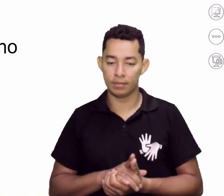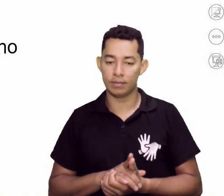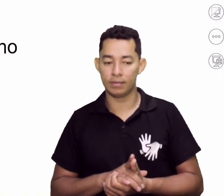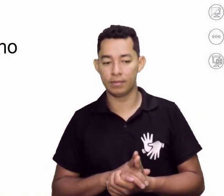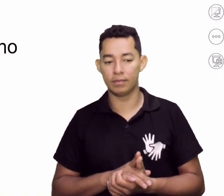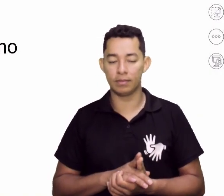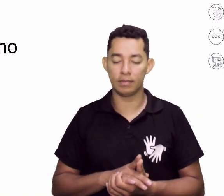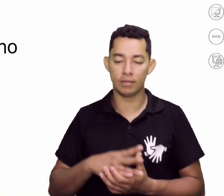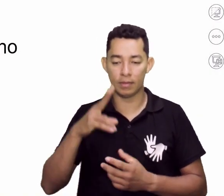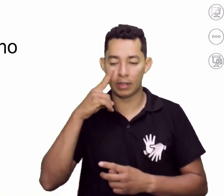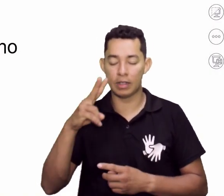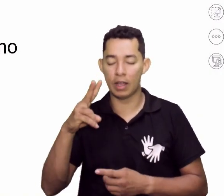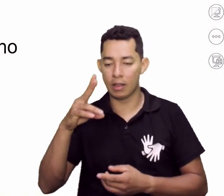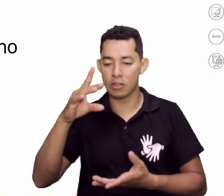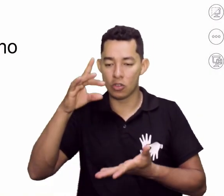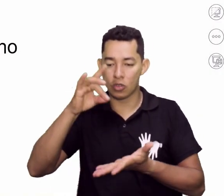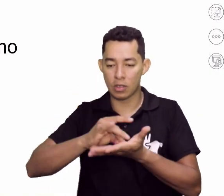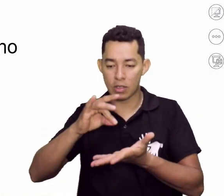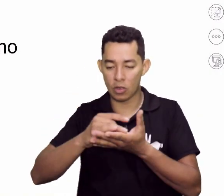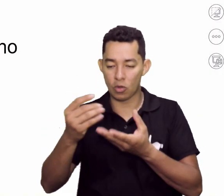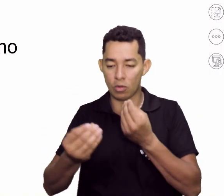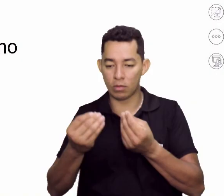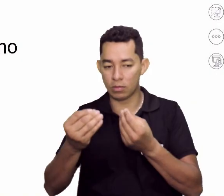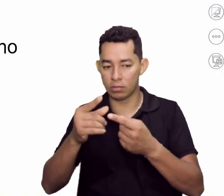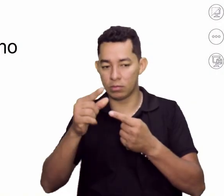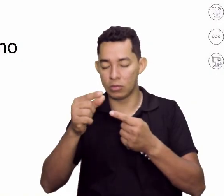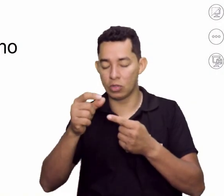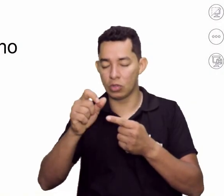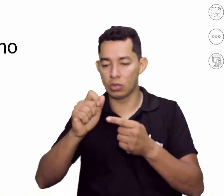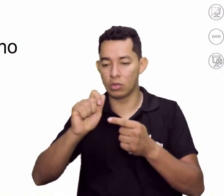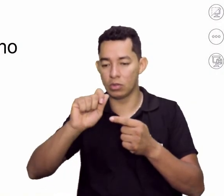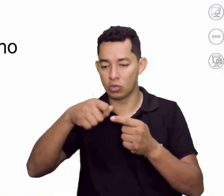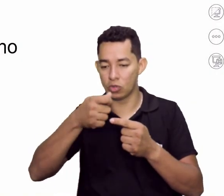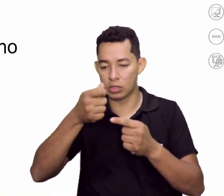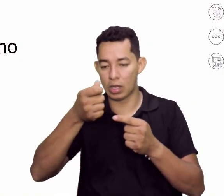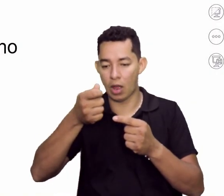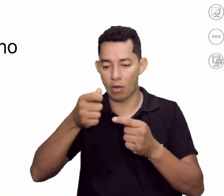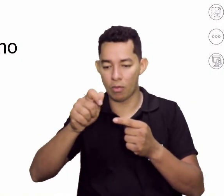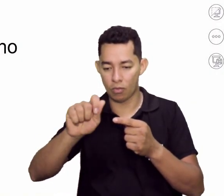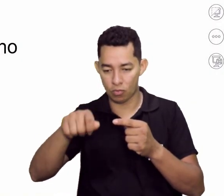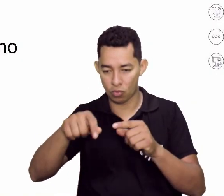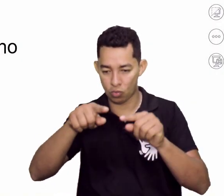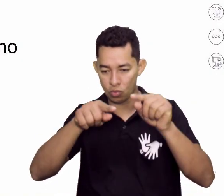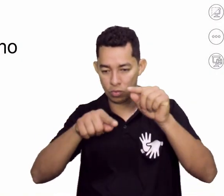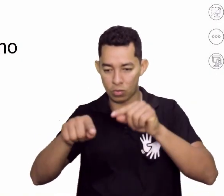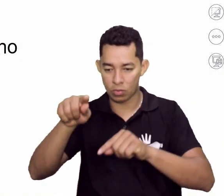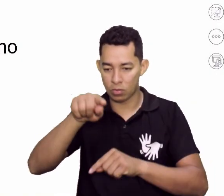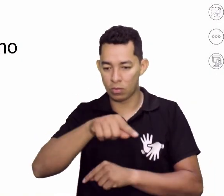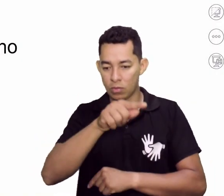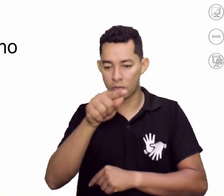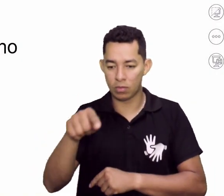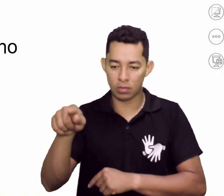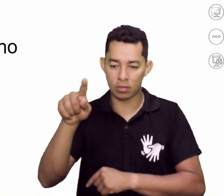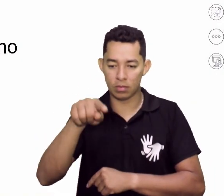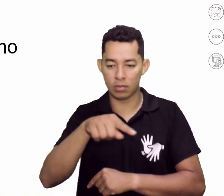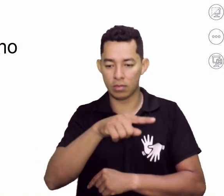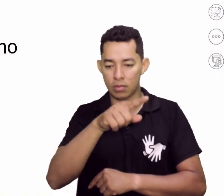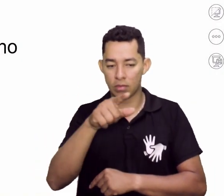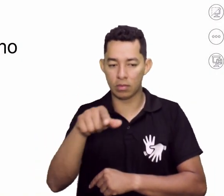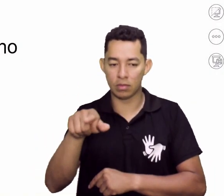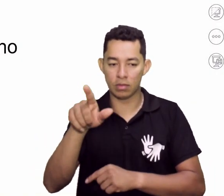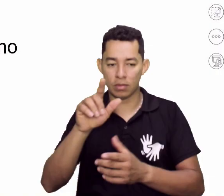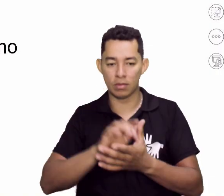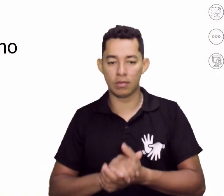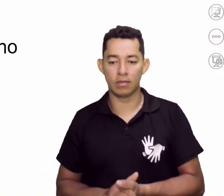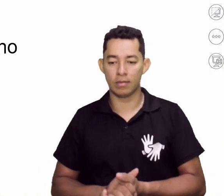a concretude dela através do próprio símbolo, o símbolo matemático do infinito, se não